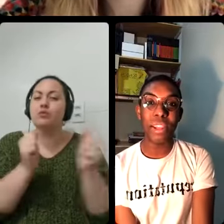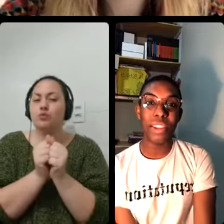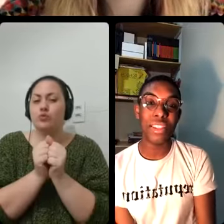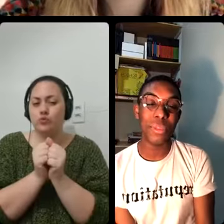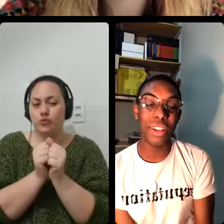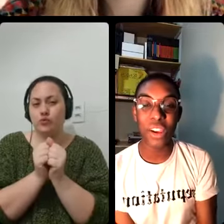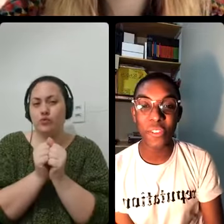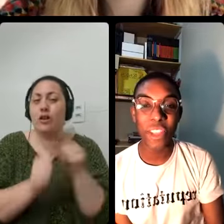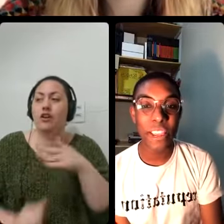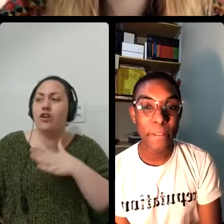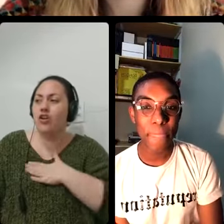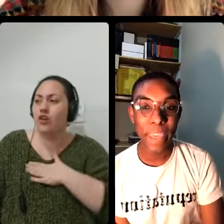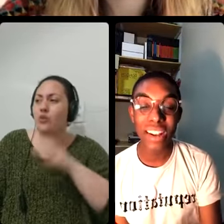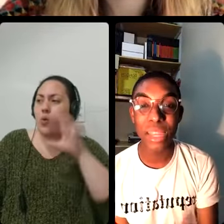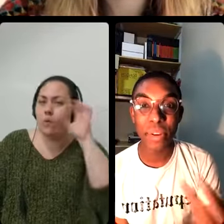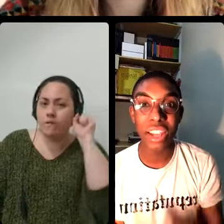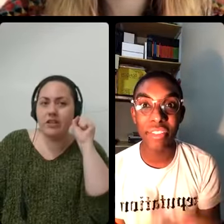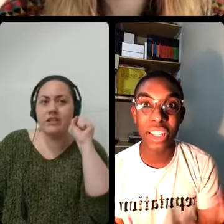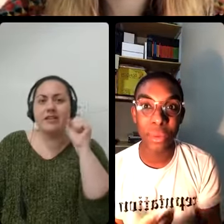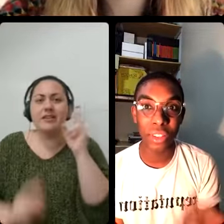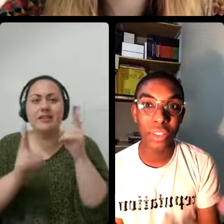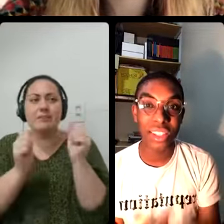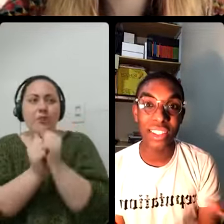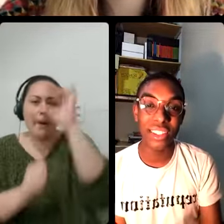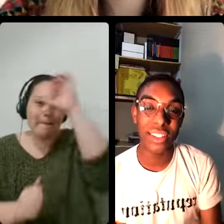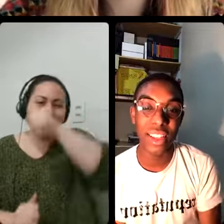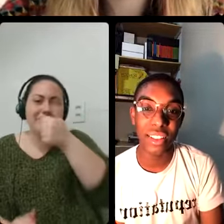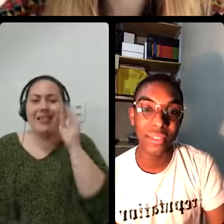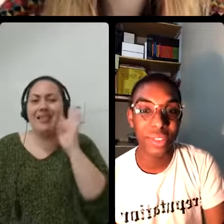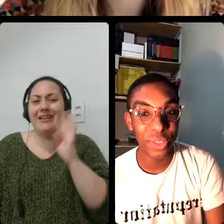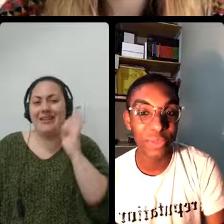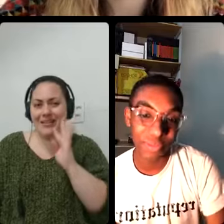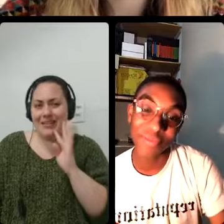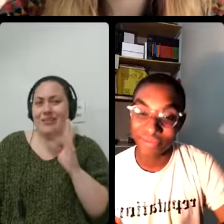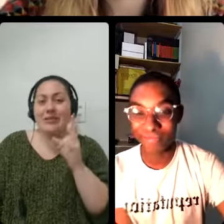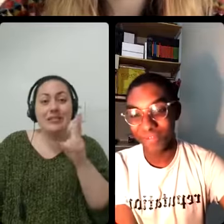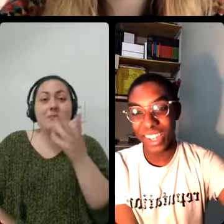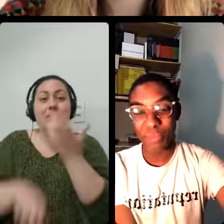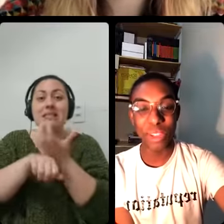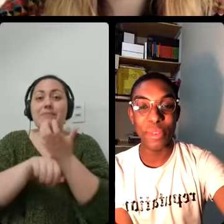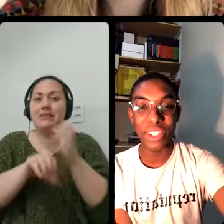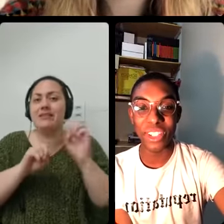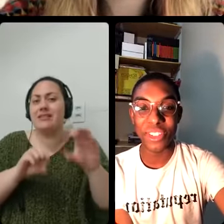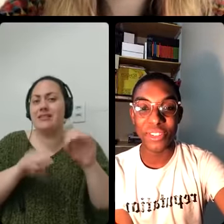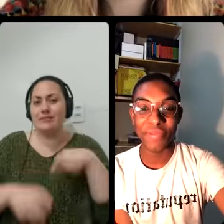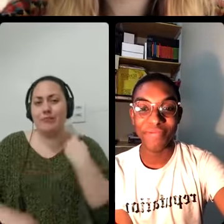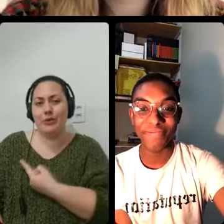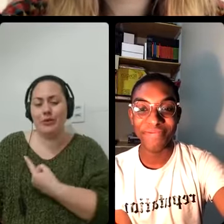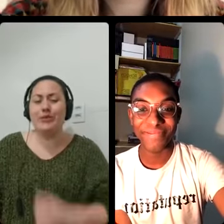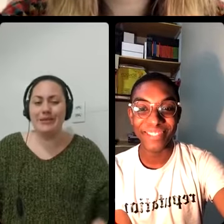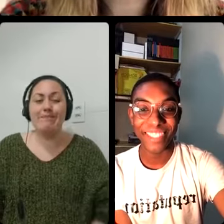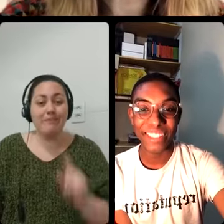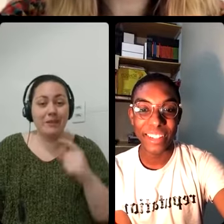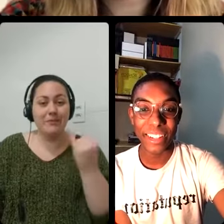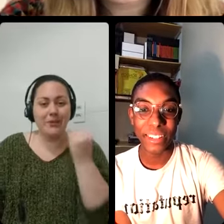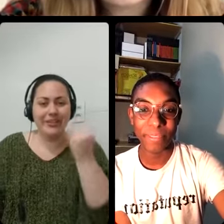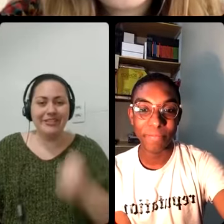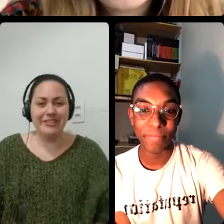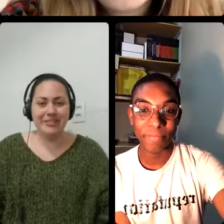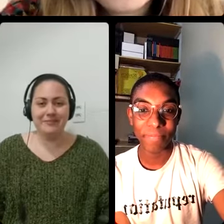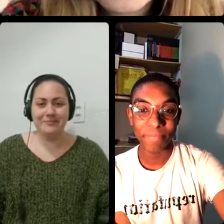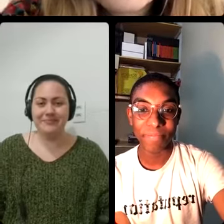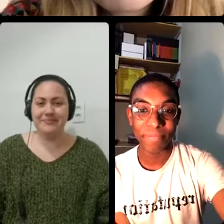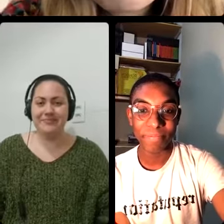de aprender. Isso é muito legal. E ela sempre leva isso pra dentro das cadeiras dela. Então, é muito importante.